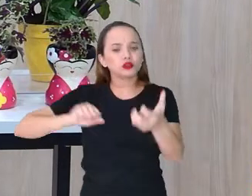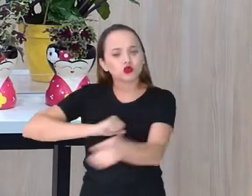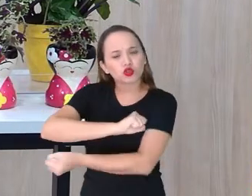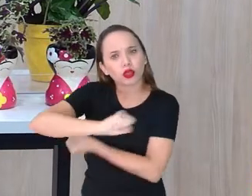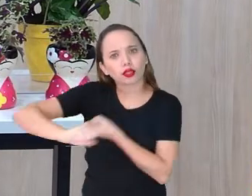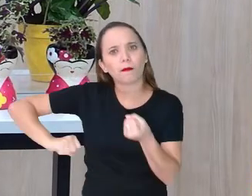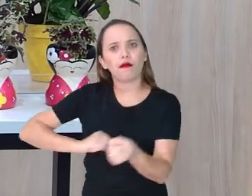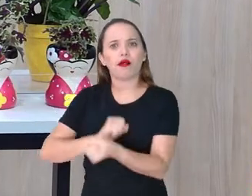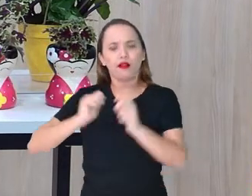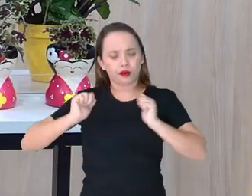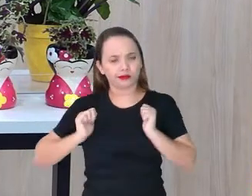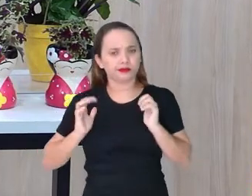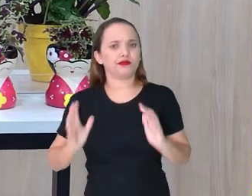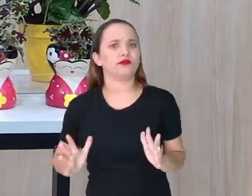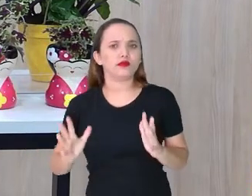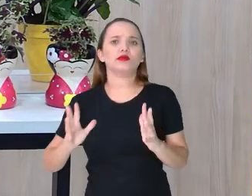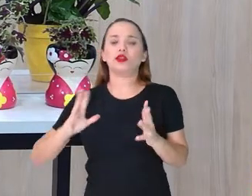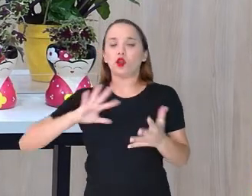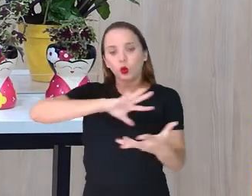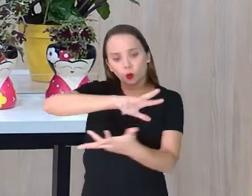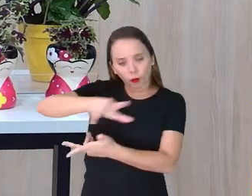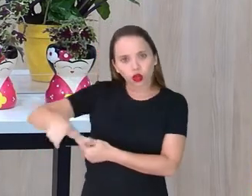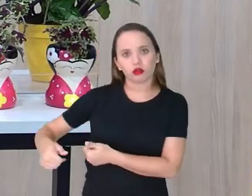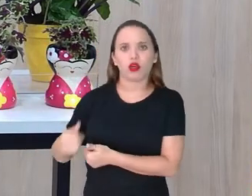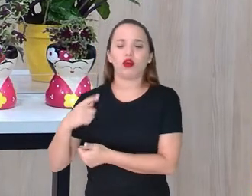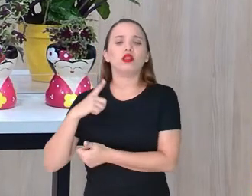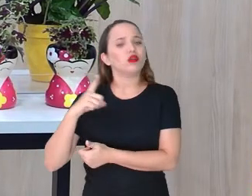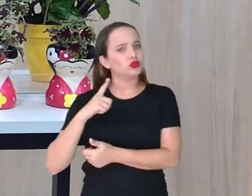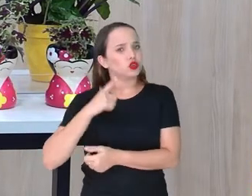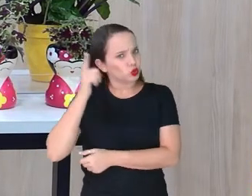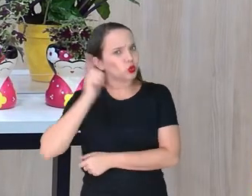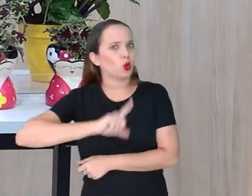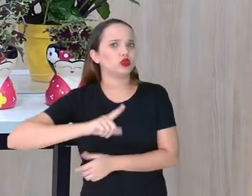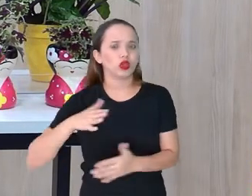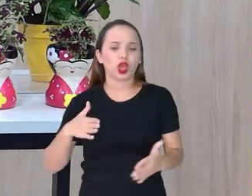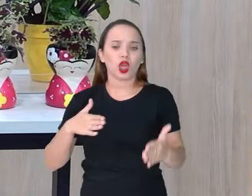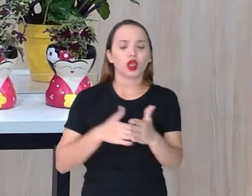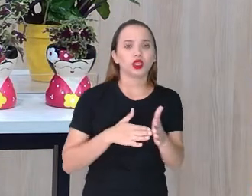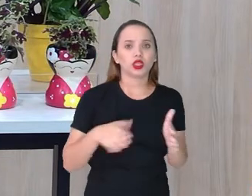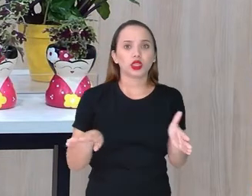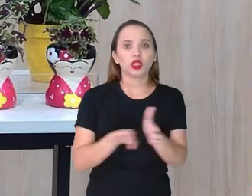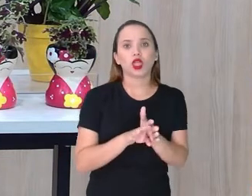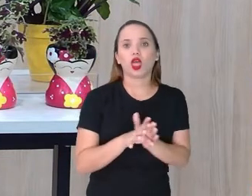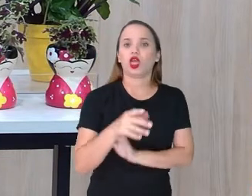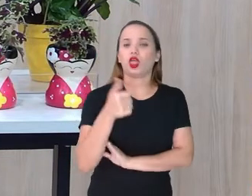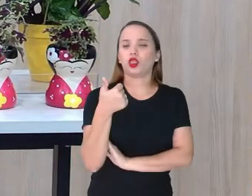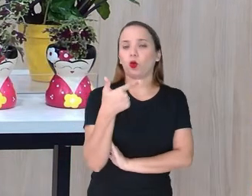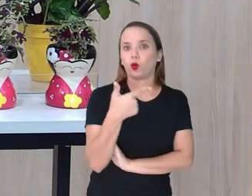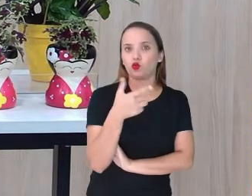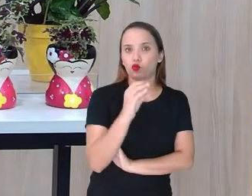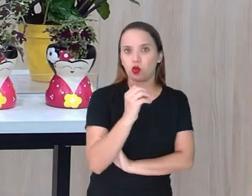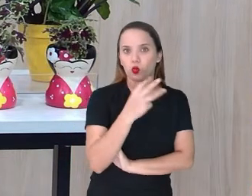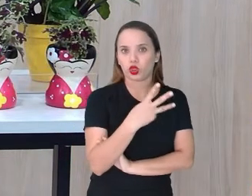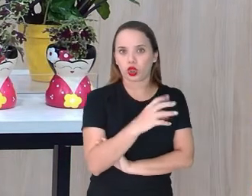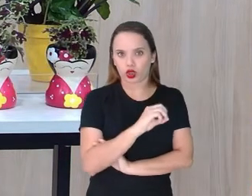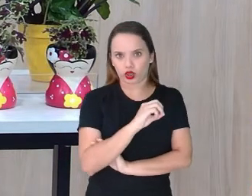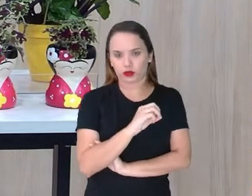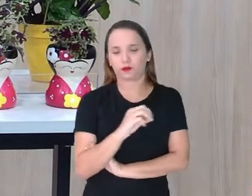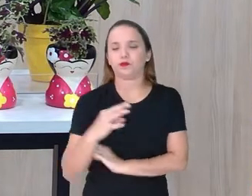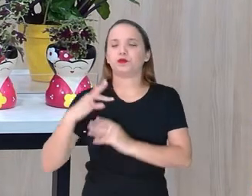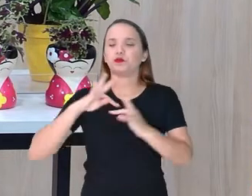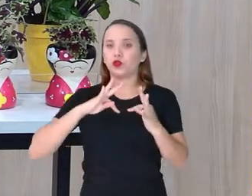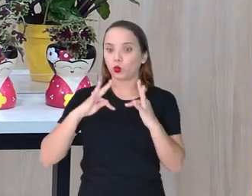atitudes sustentáveis para que a gente possa atingir até 2030. Então, todos esses países, eles estão responsáveis